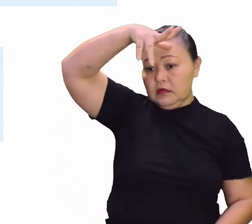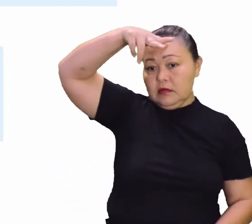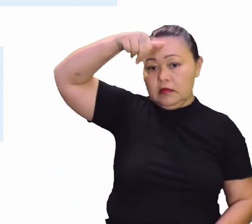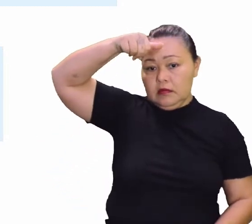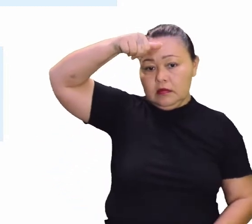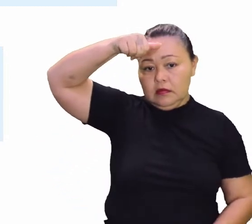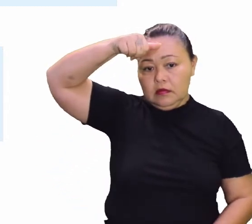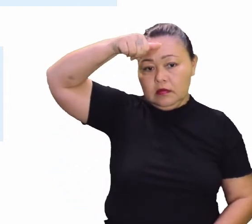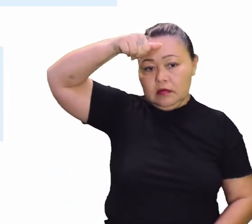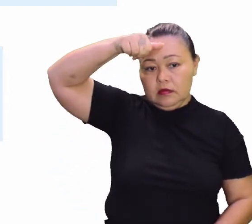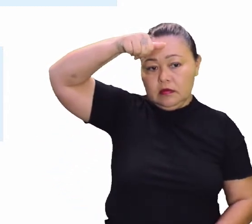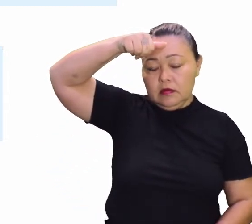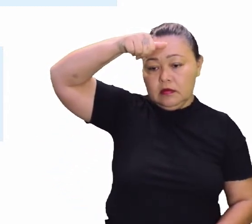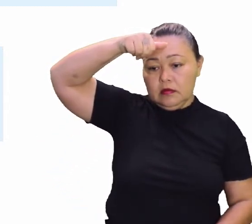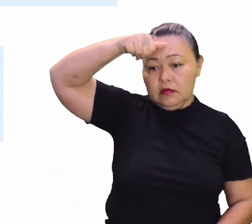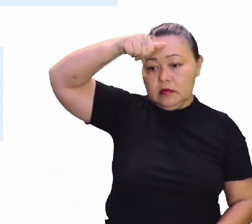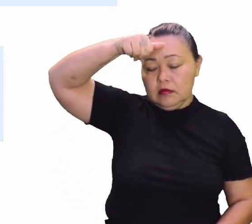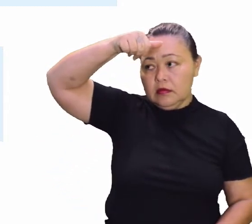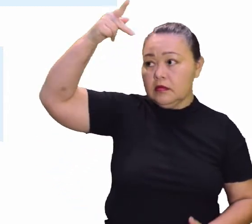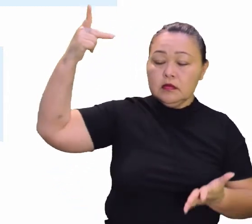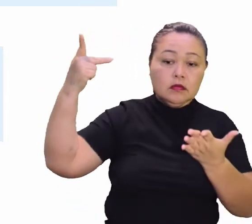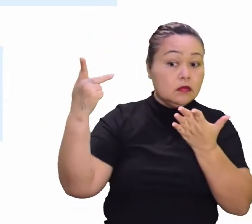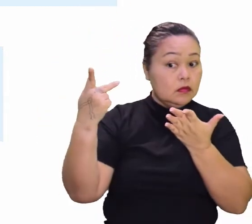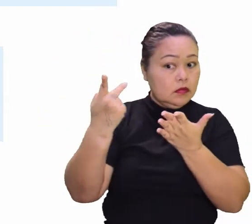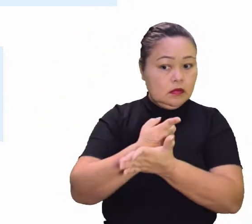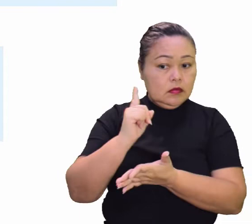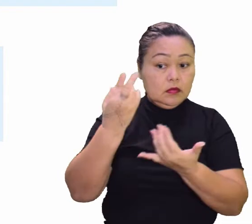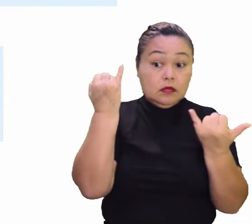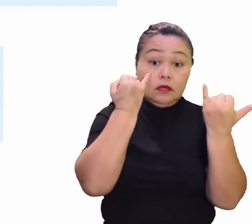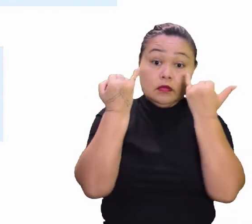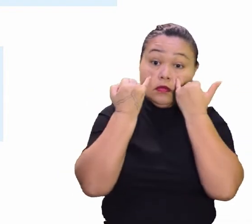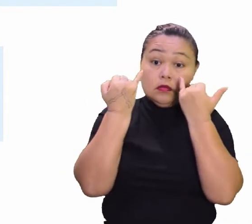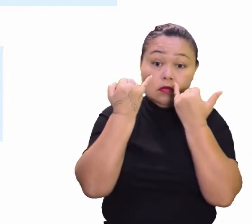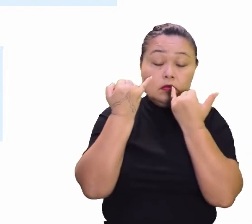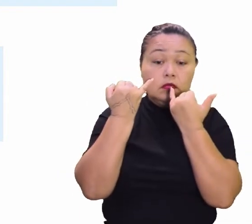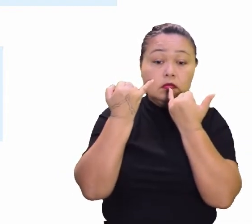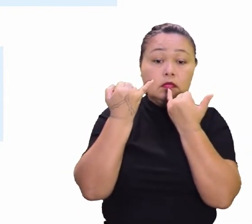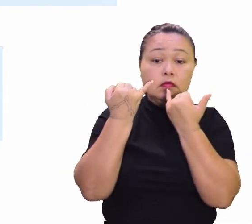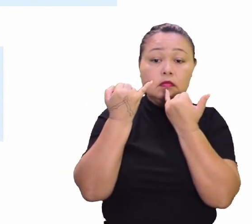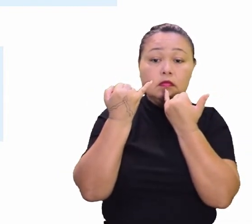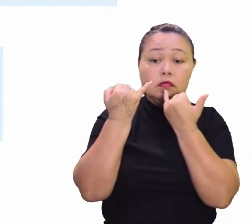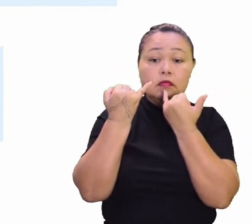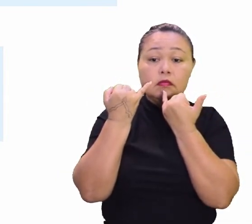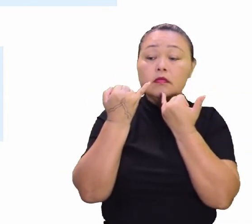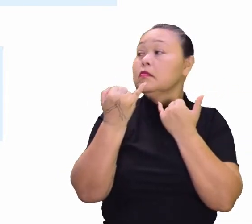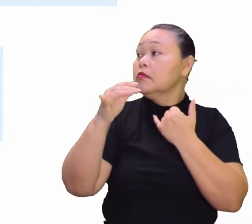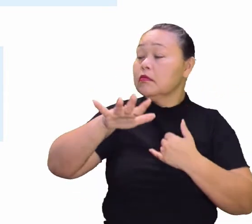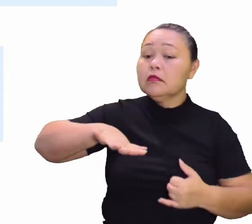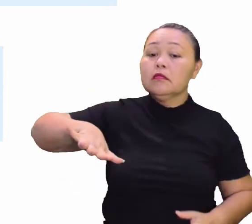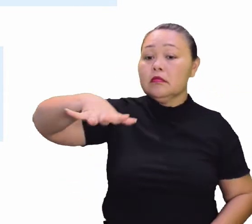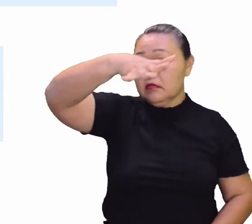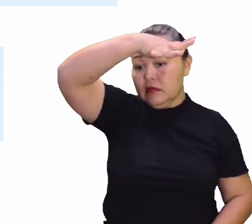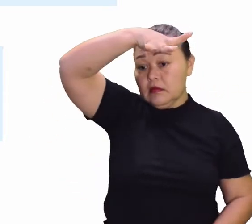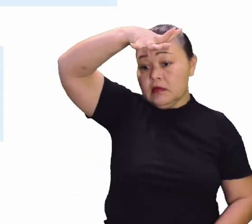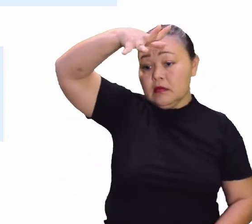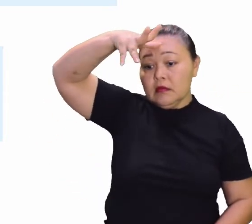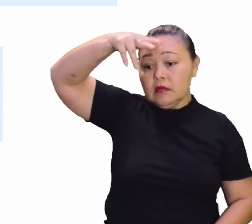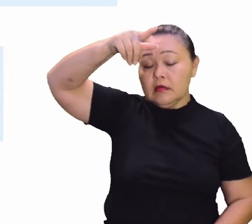Amazonas. Não está errada essa informação, que nós somos a bacia do Rio Amazonas. Exatamente. É isso? Não está